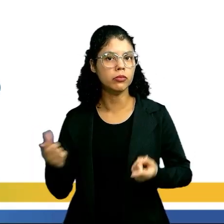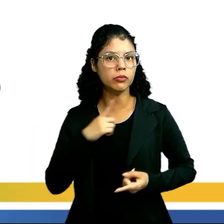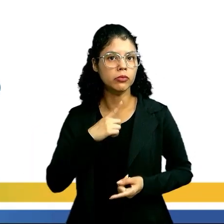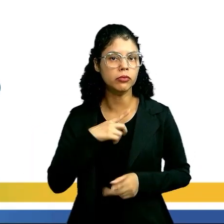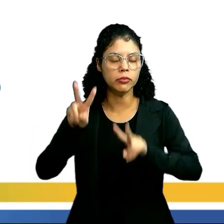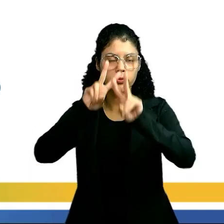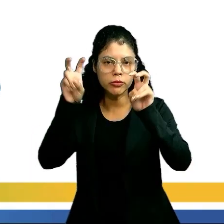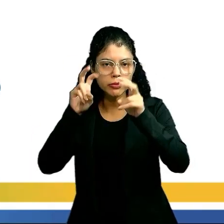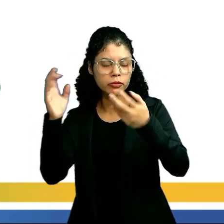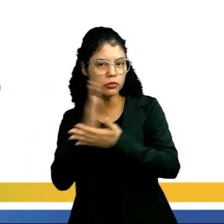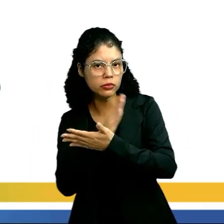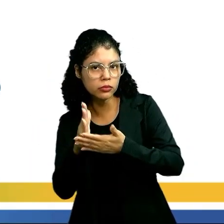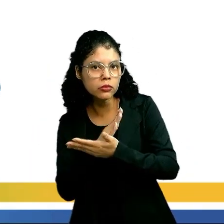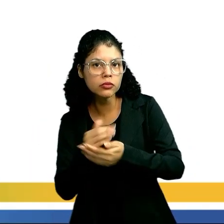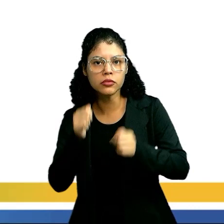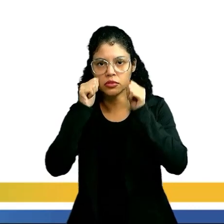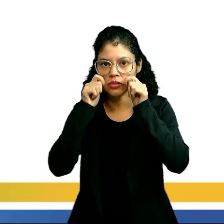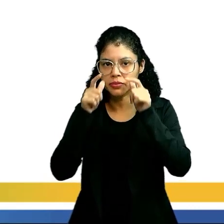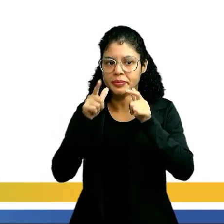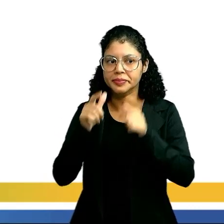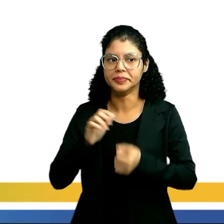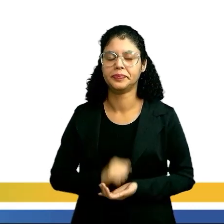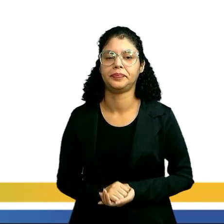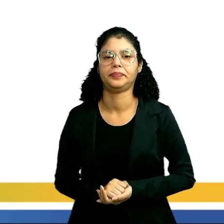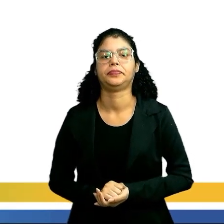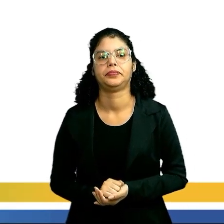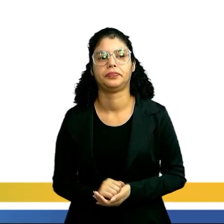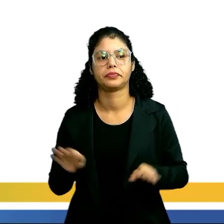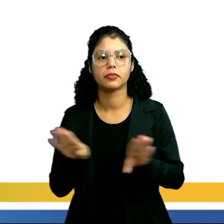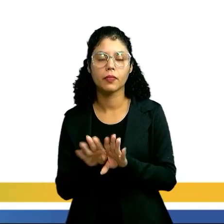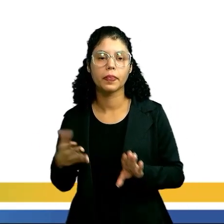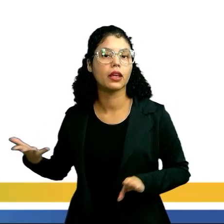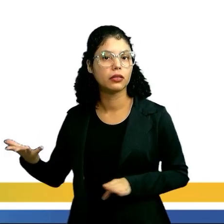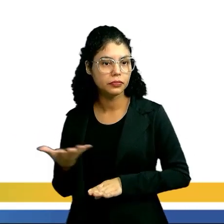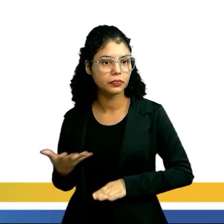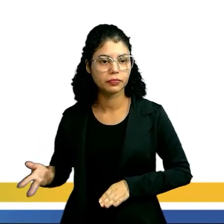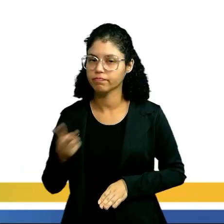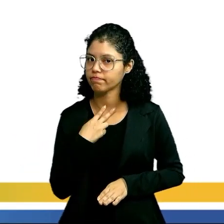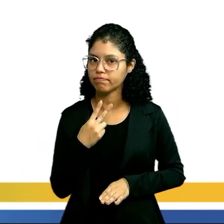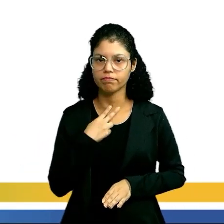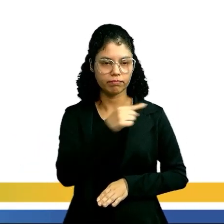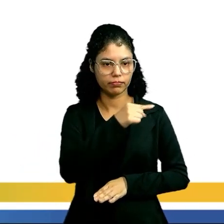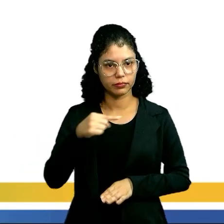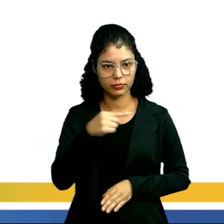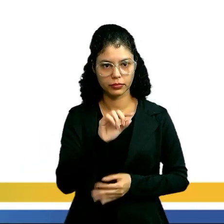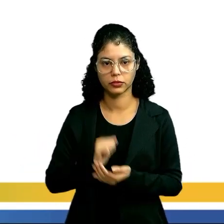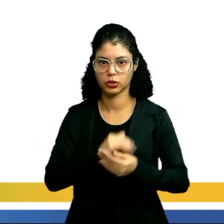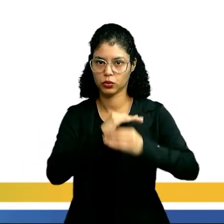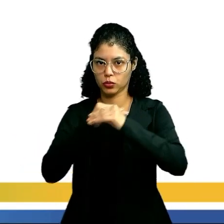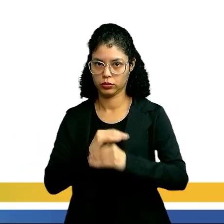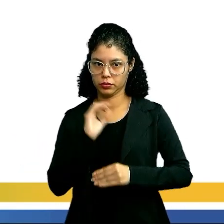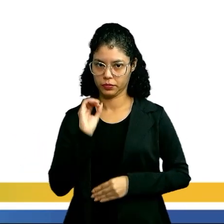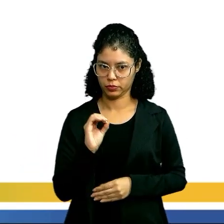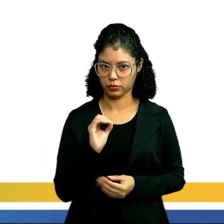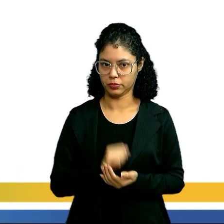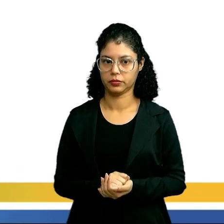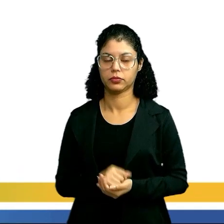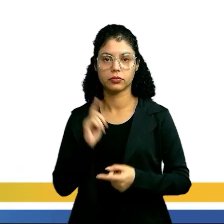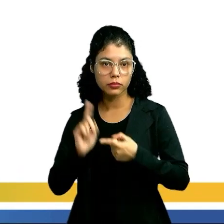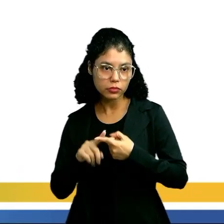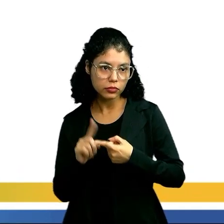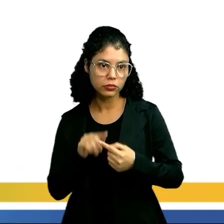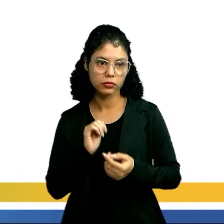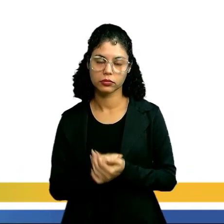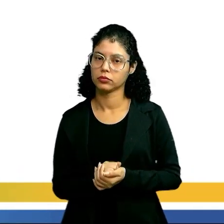temos aqui algumas situações que é importante a gente comentar. A base não pode ser negativa nem igual a zero, tá? Porque